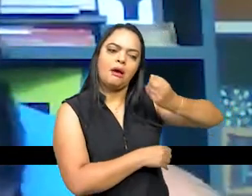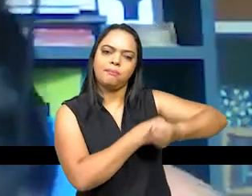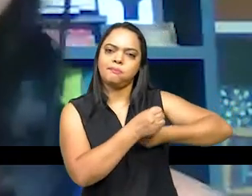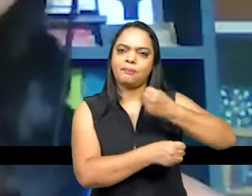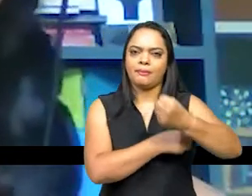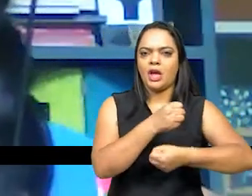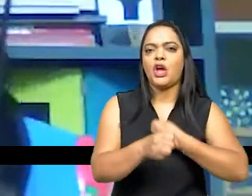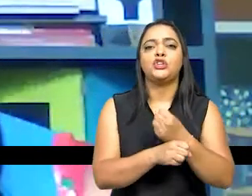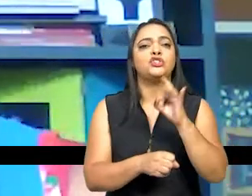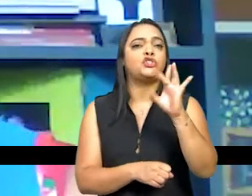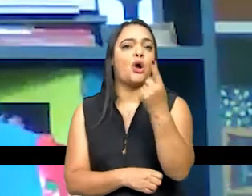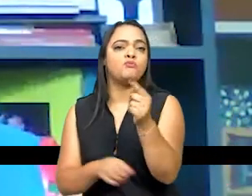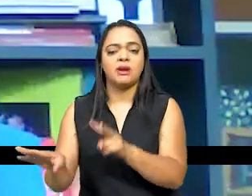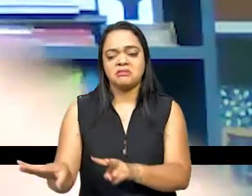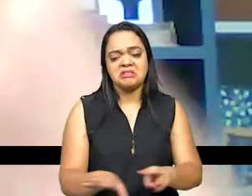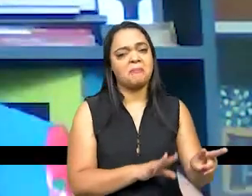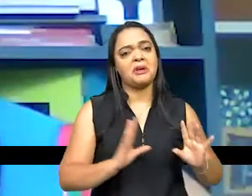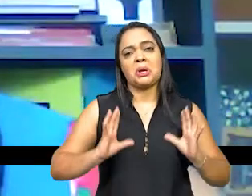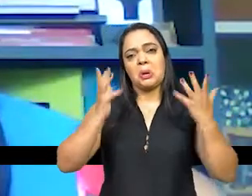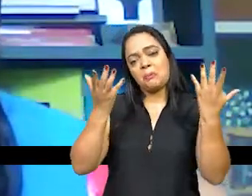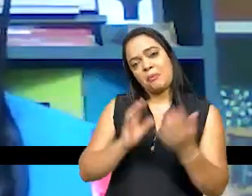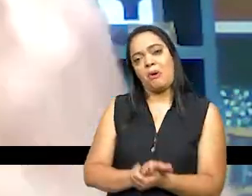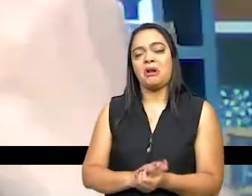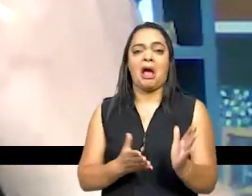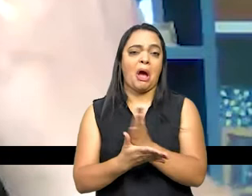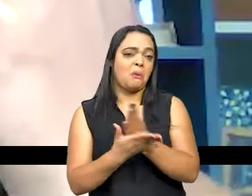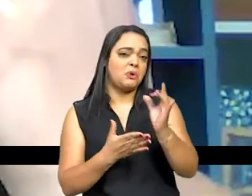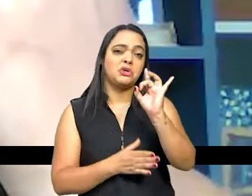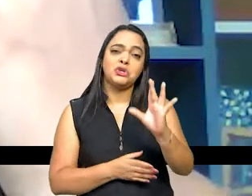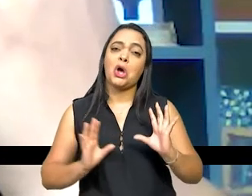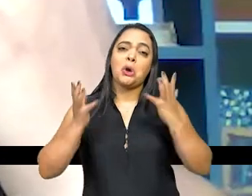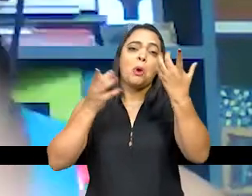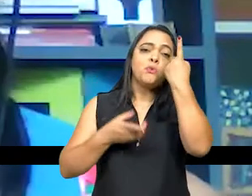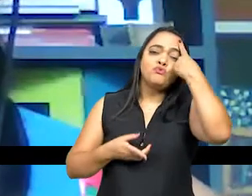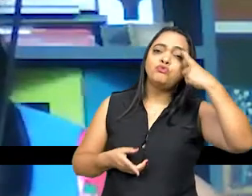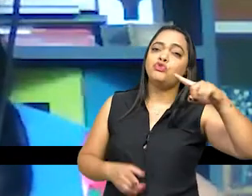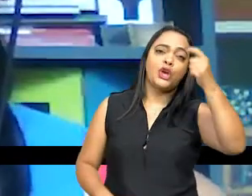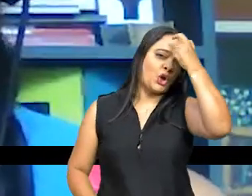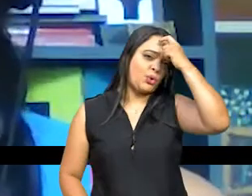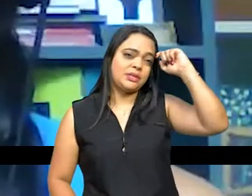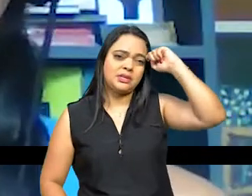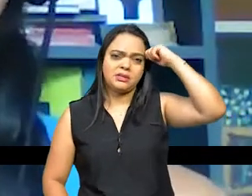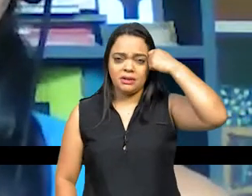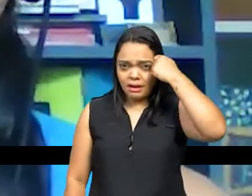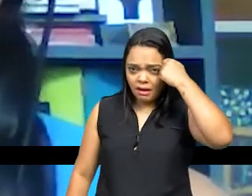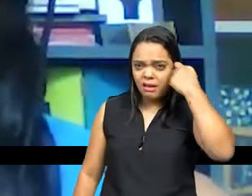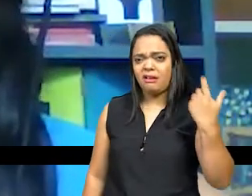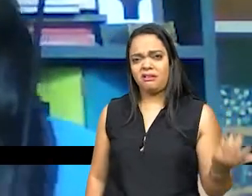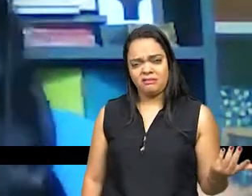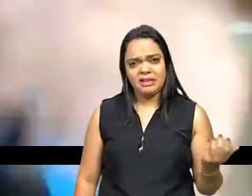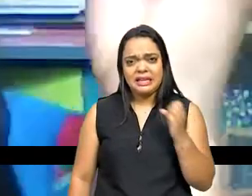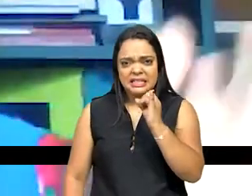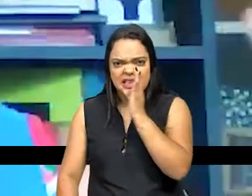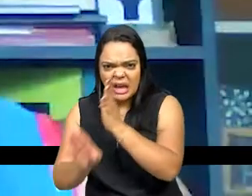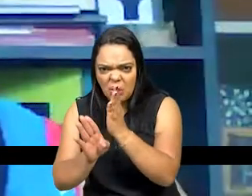lá naquela semana, outras só fazem naquele dia. E particularmente, quando a gente encontra uma escola que só faz naquele dia, a gente